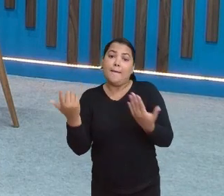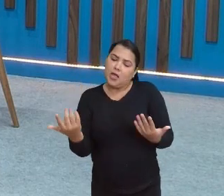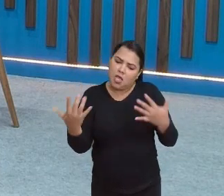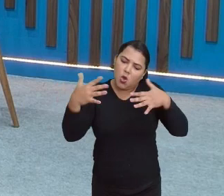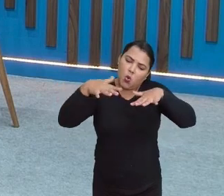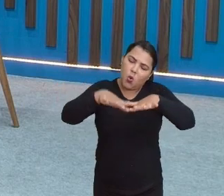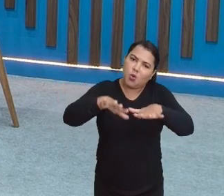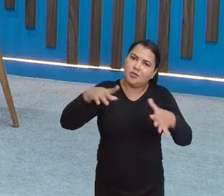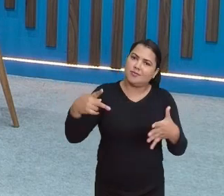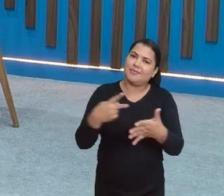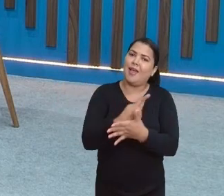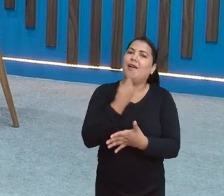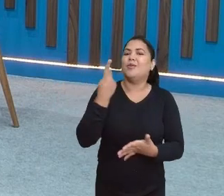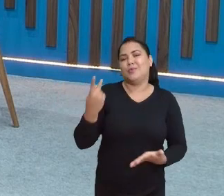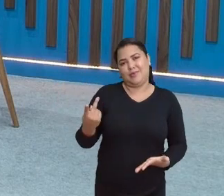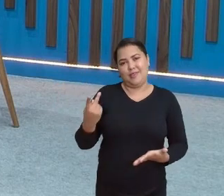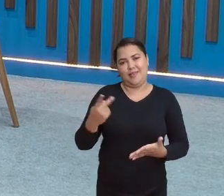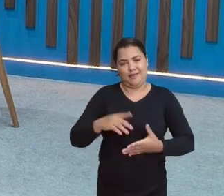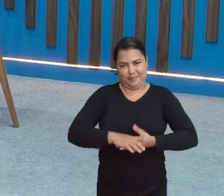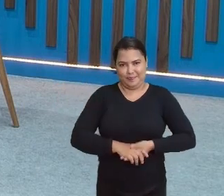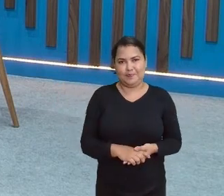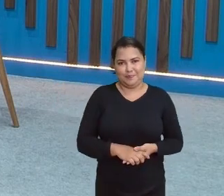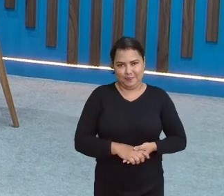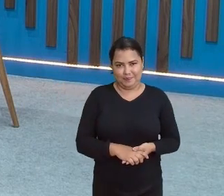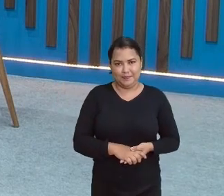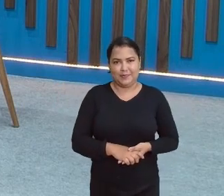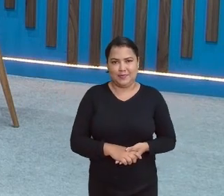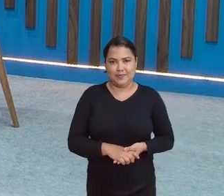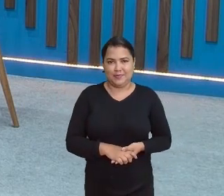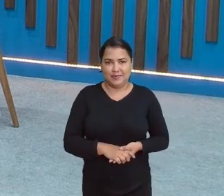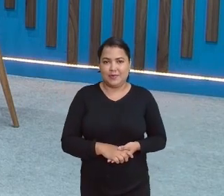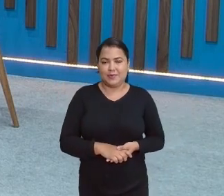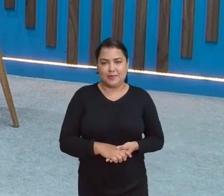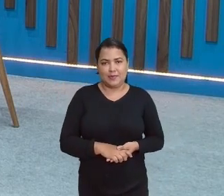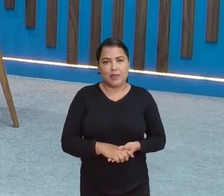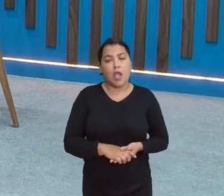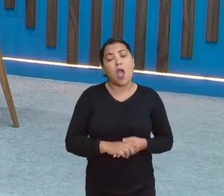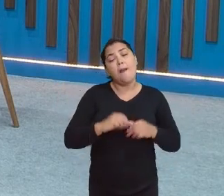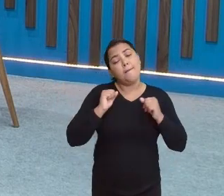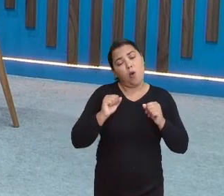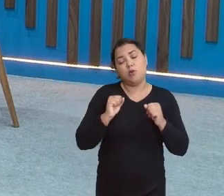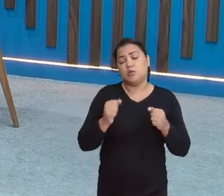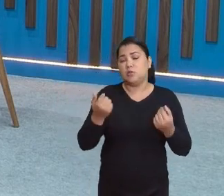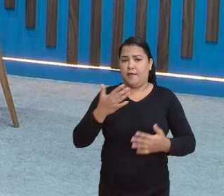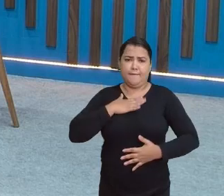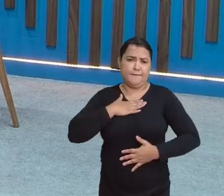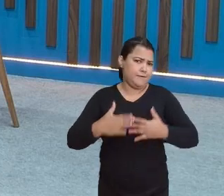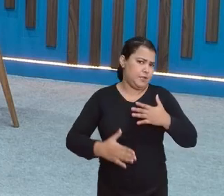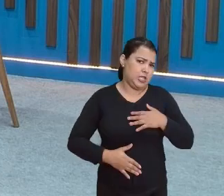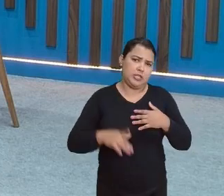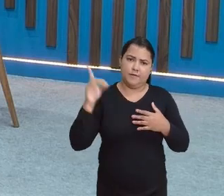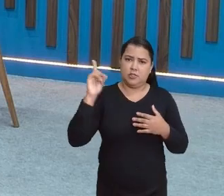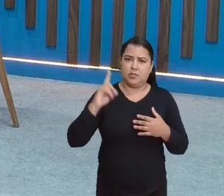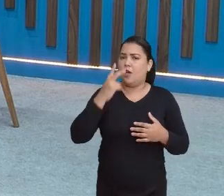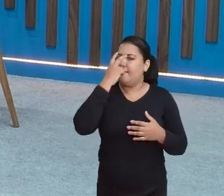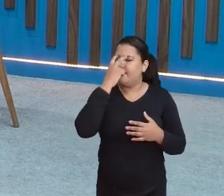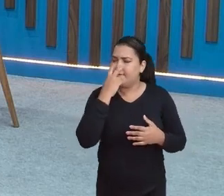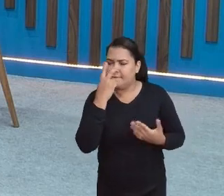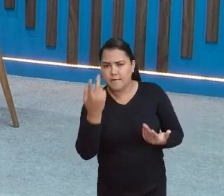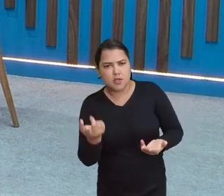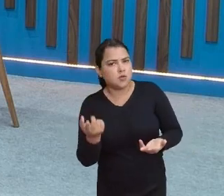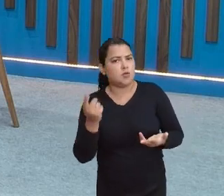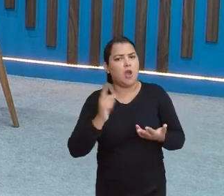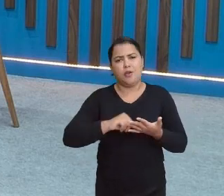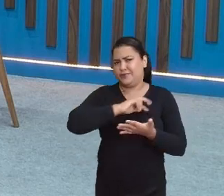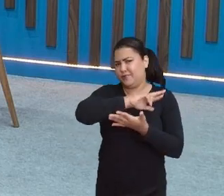inclusão dos atletas portadores de necessidades, seja física, visual, portadores de necessidades